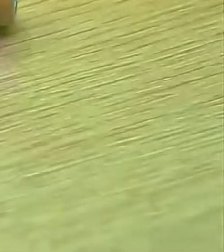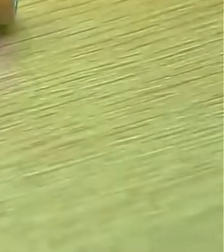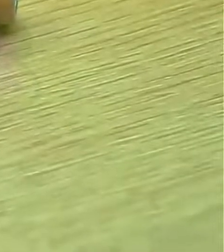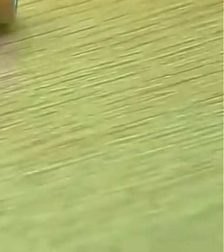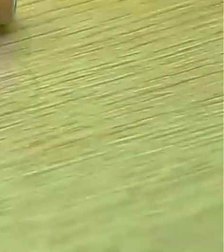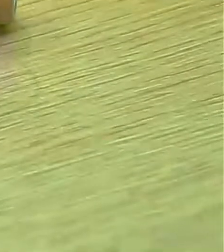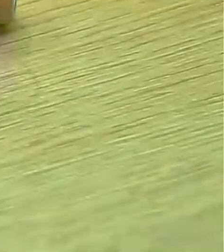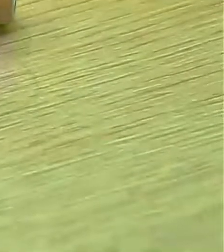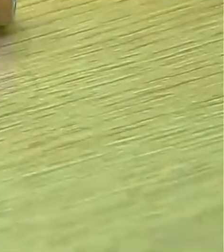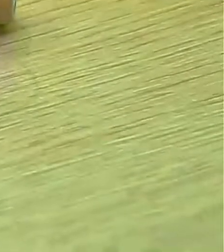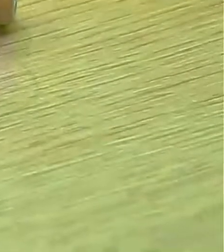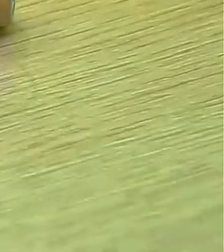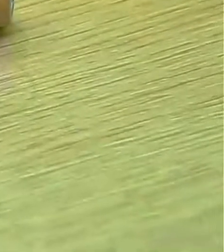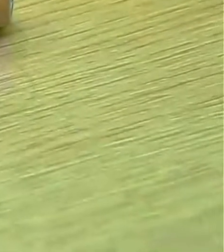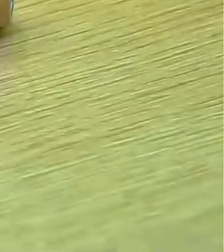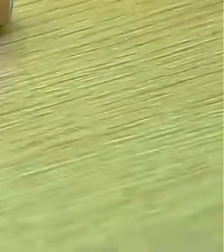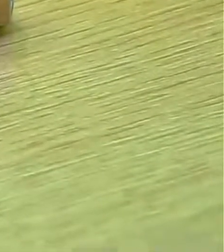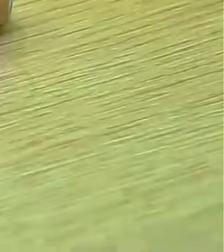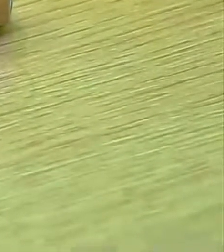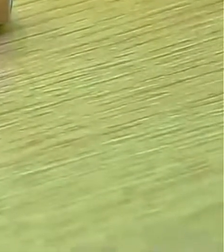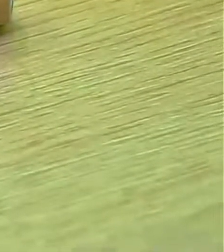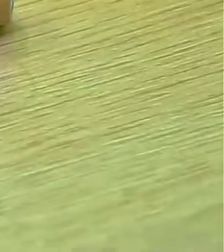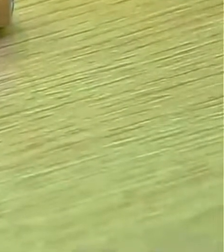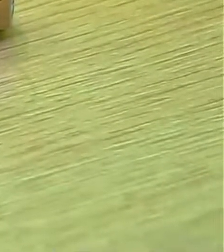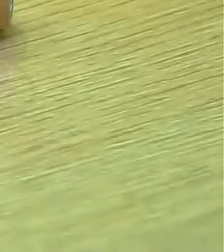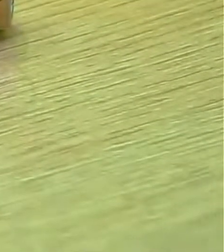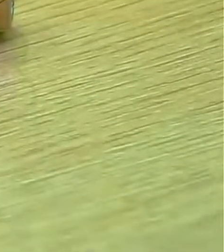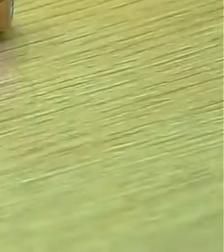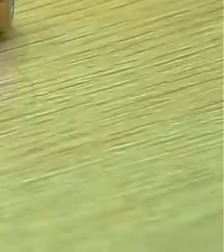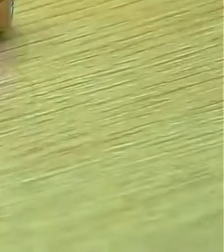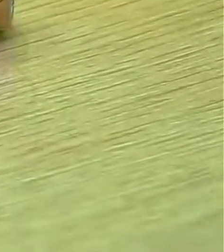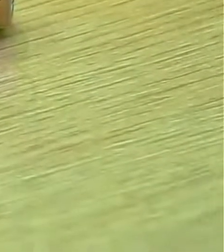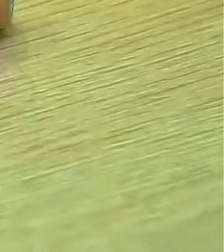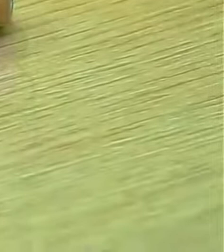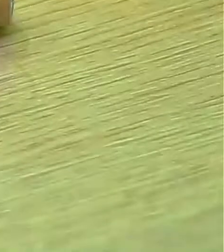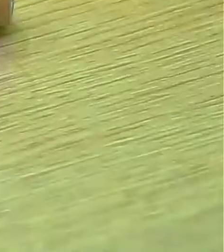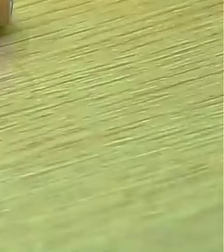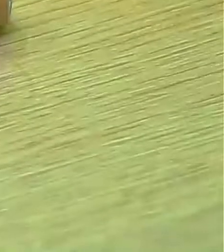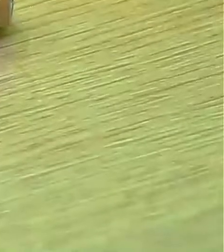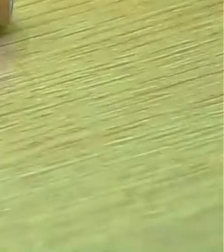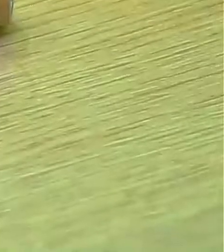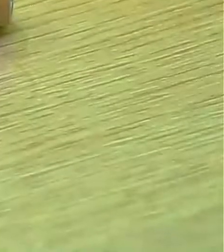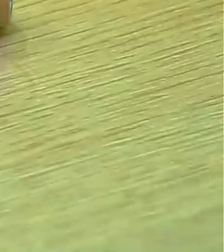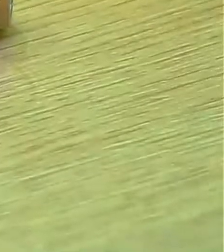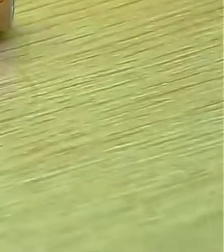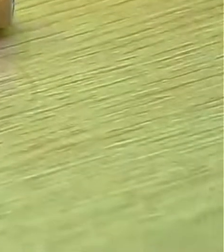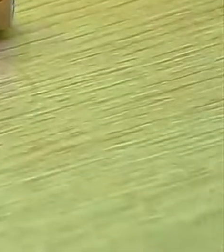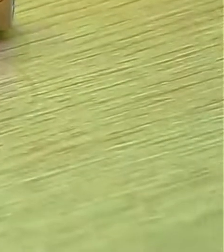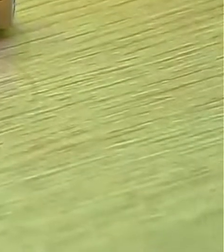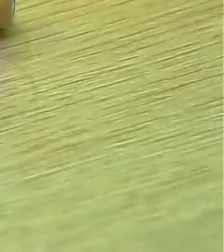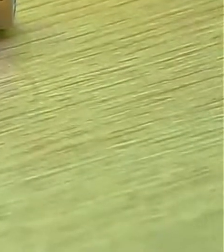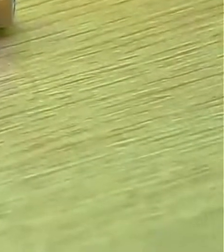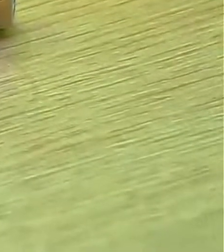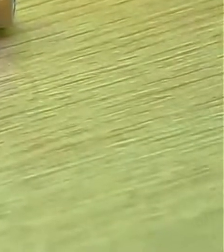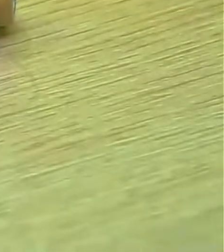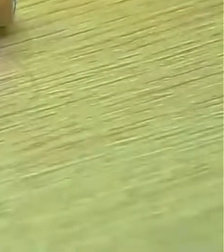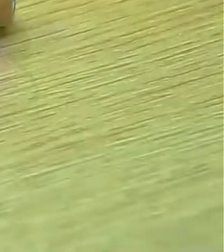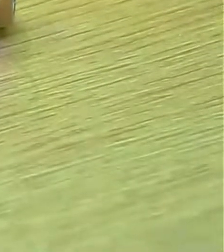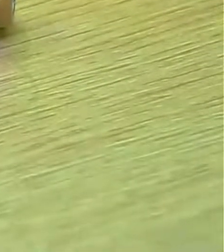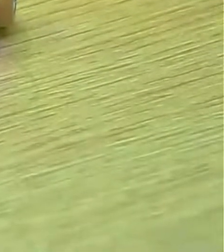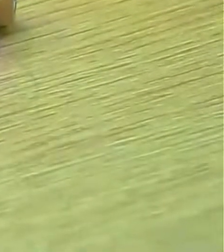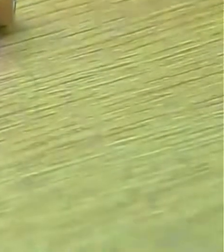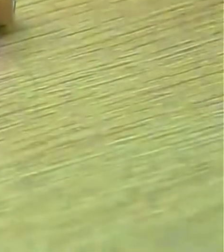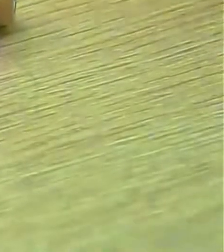detectado o polo sul, eu vou acender o LED azul. Caso seja detectado o polo norte, eu vou acender o LED vermelho,